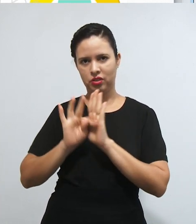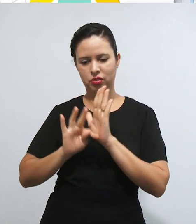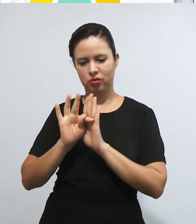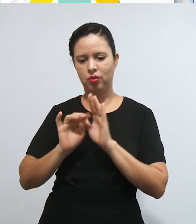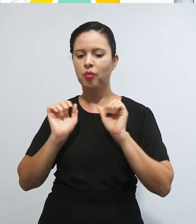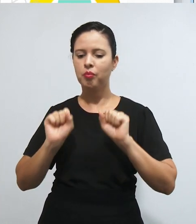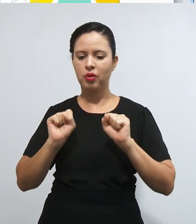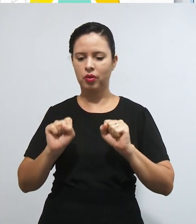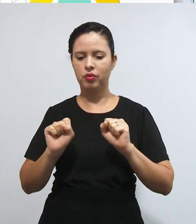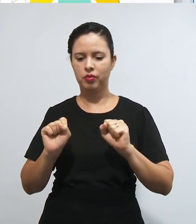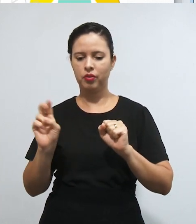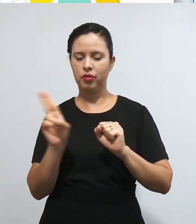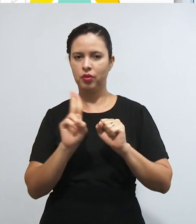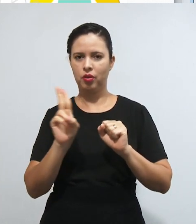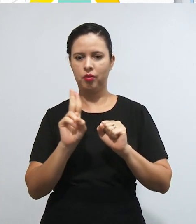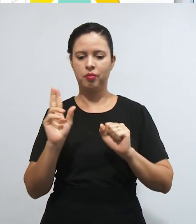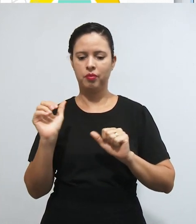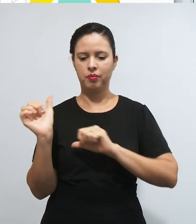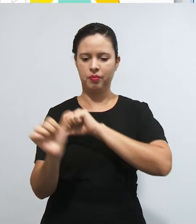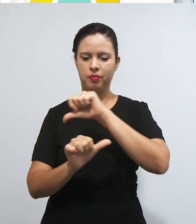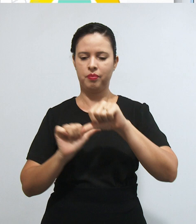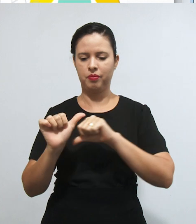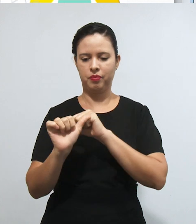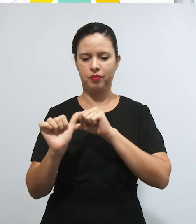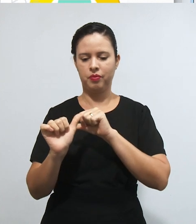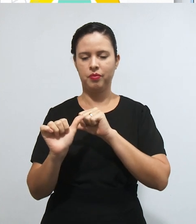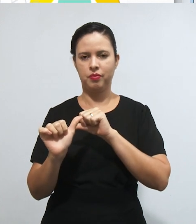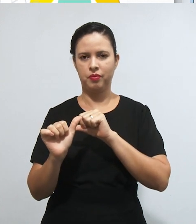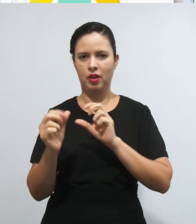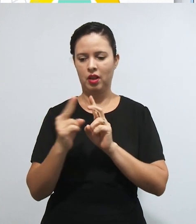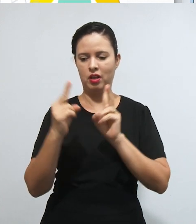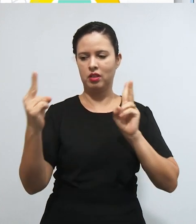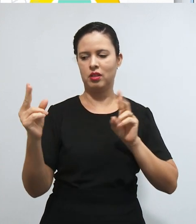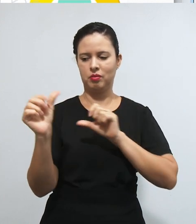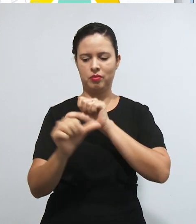Vou colocar aqui, ó, EAD